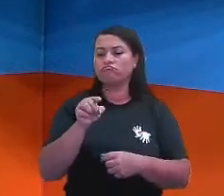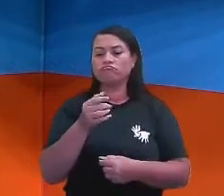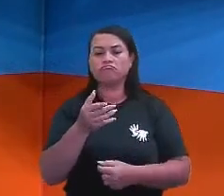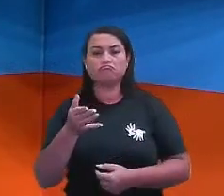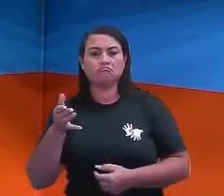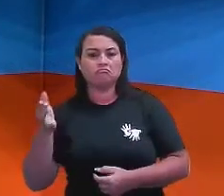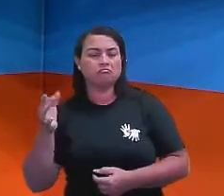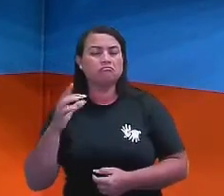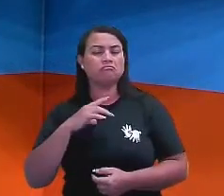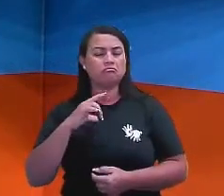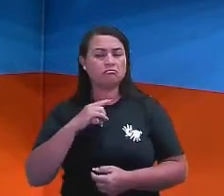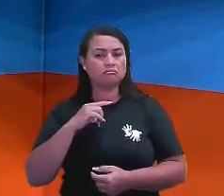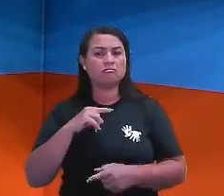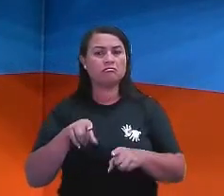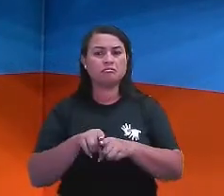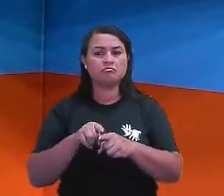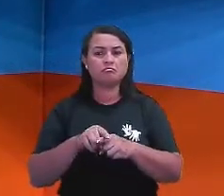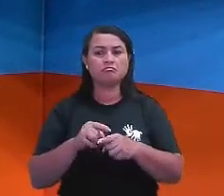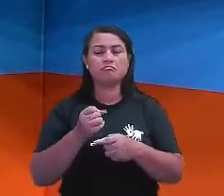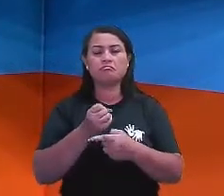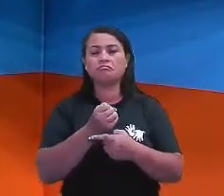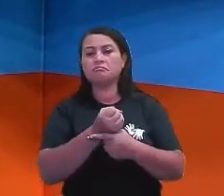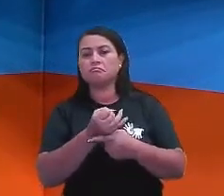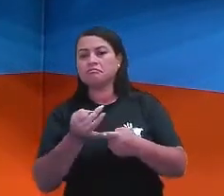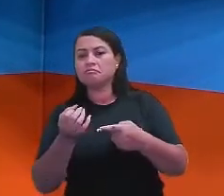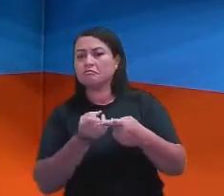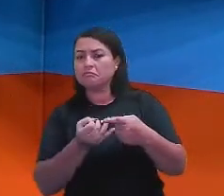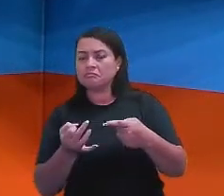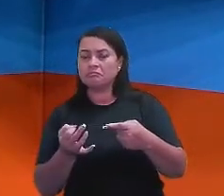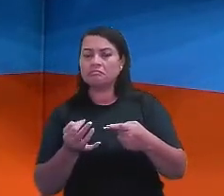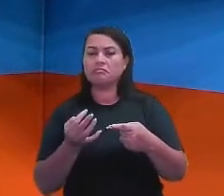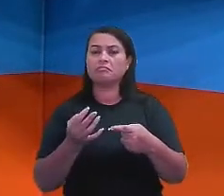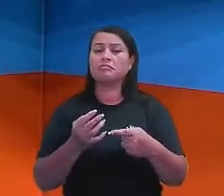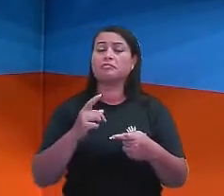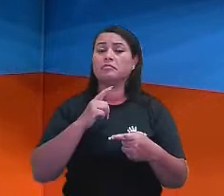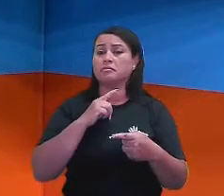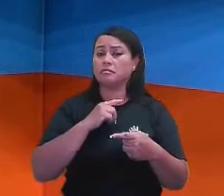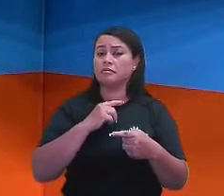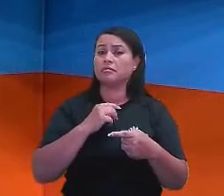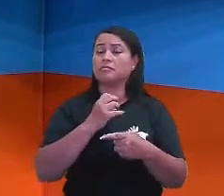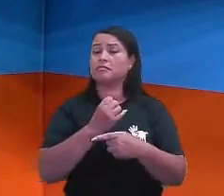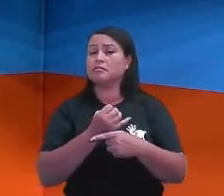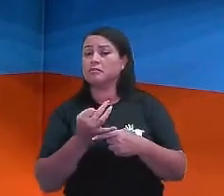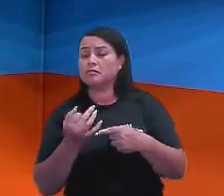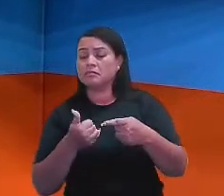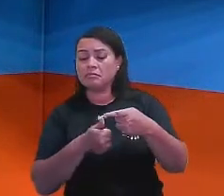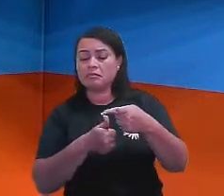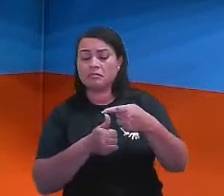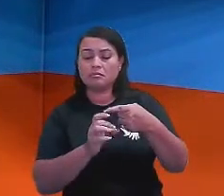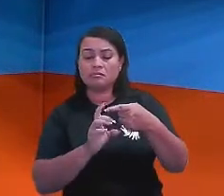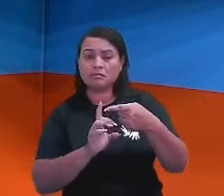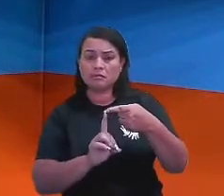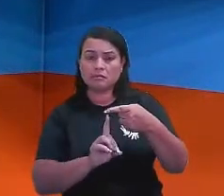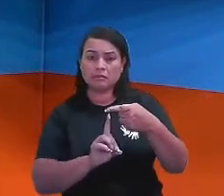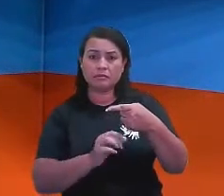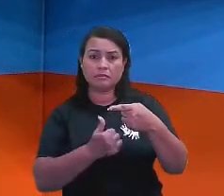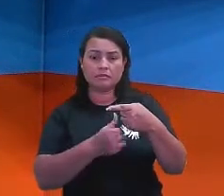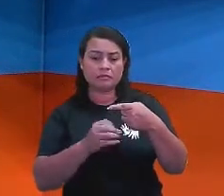sua representação fracionária. Toda fração com denominador 100 pode ser escrita na forma